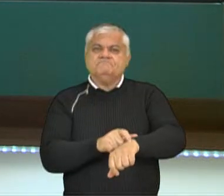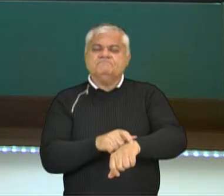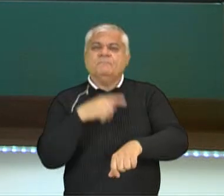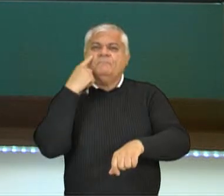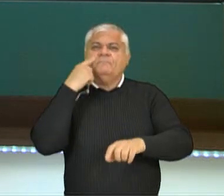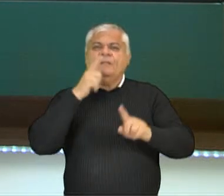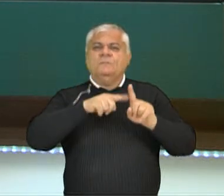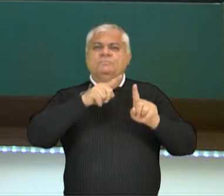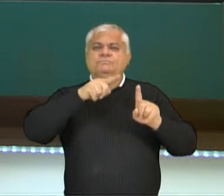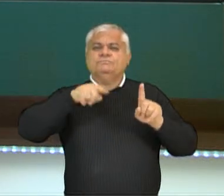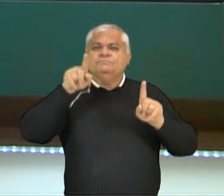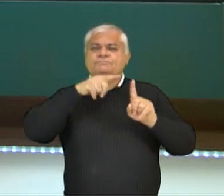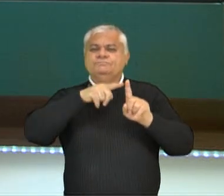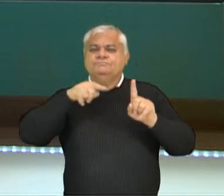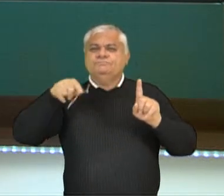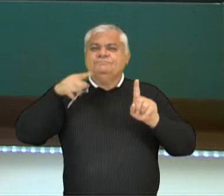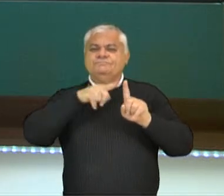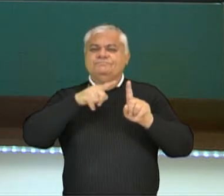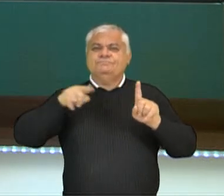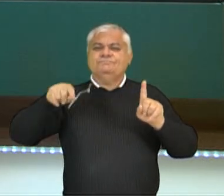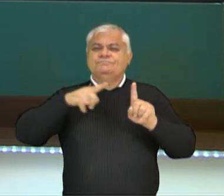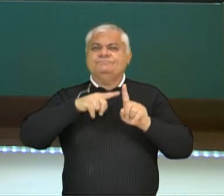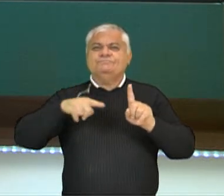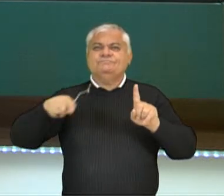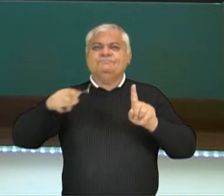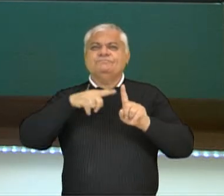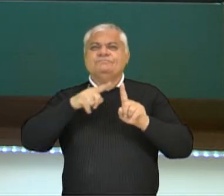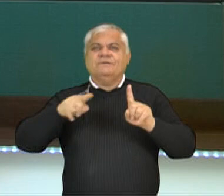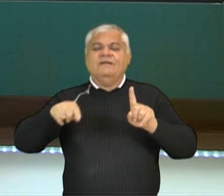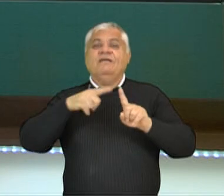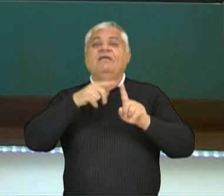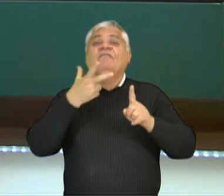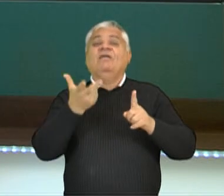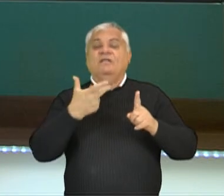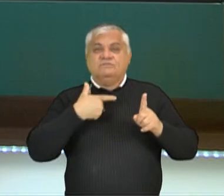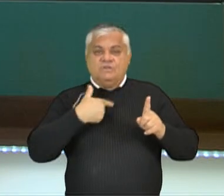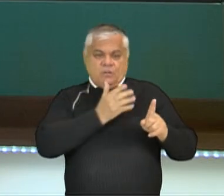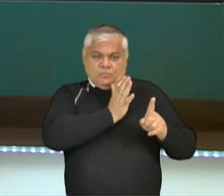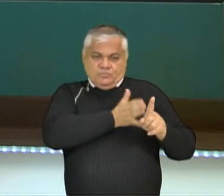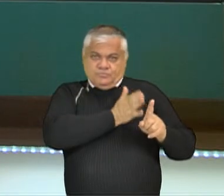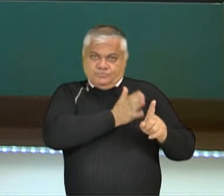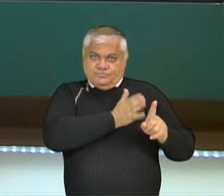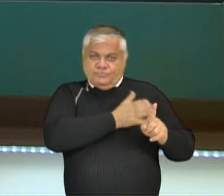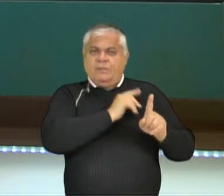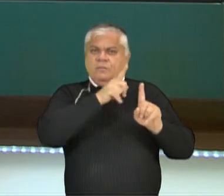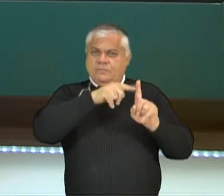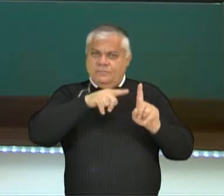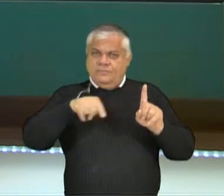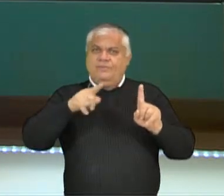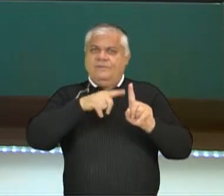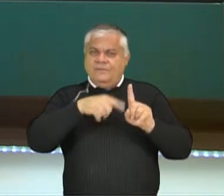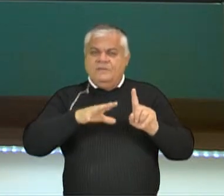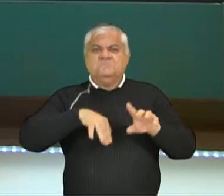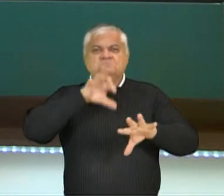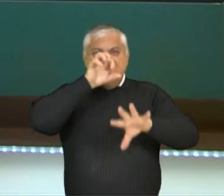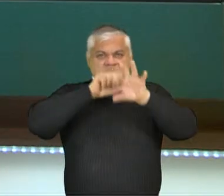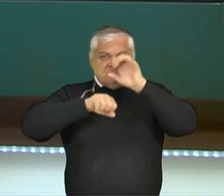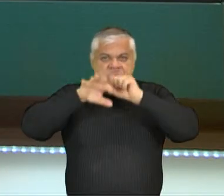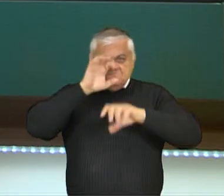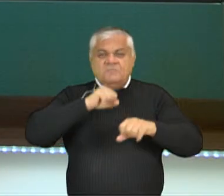Aqui um relógio em que você consegue monitorar a sua frequência, não só cardíaca, mas várias outras frequências,